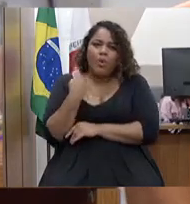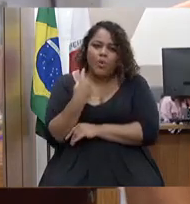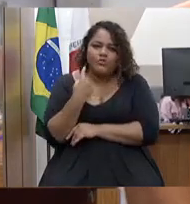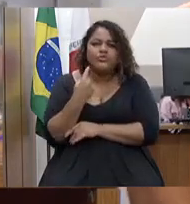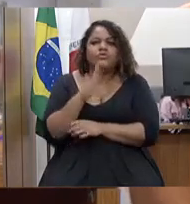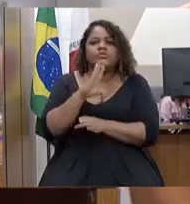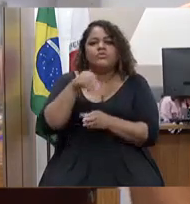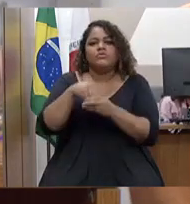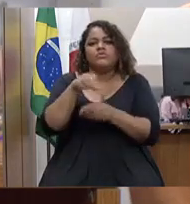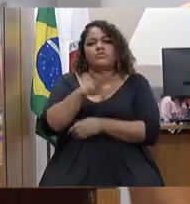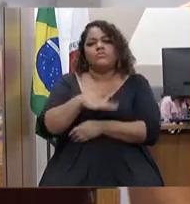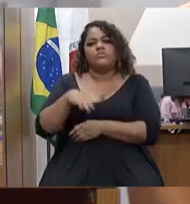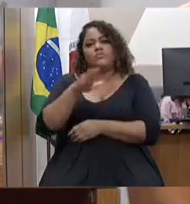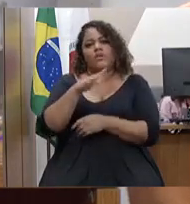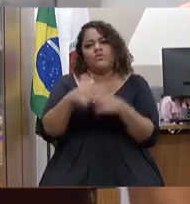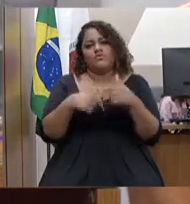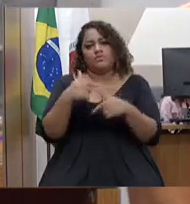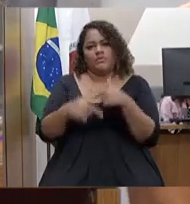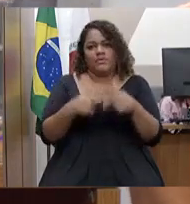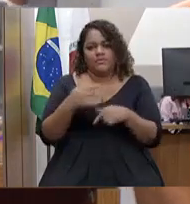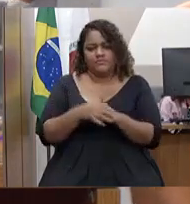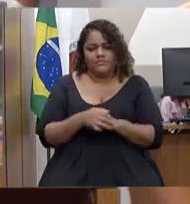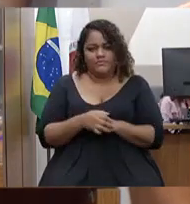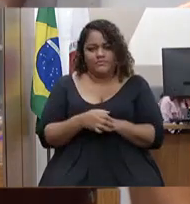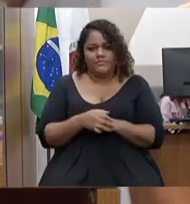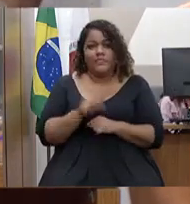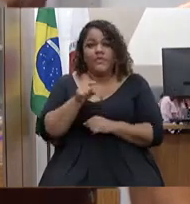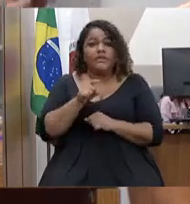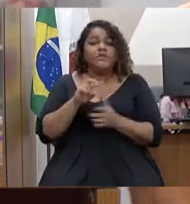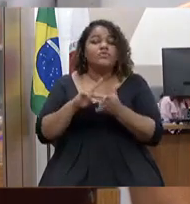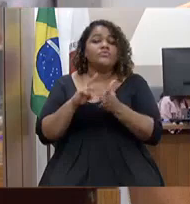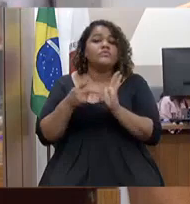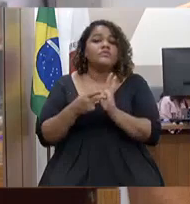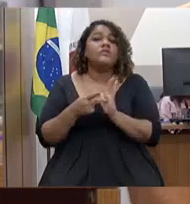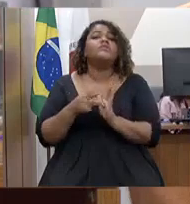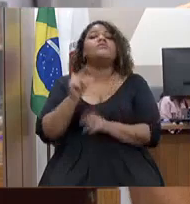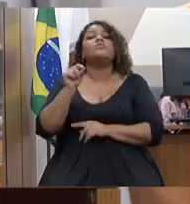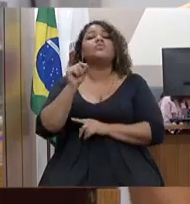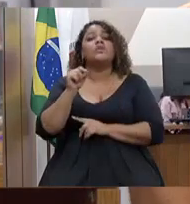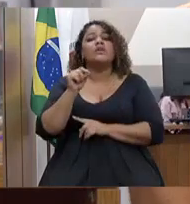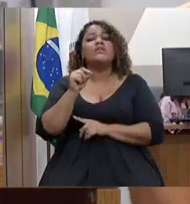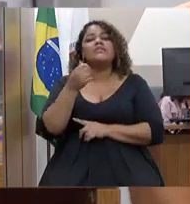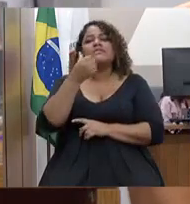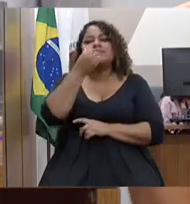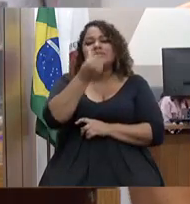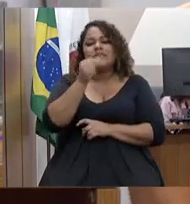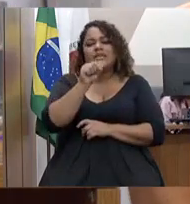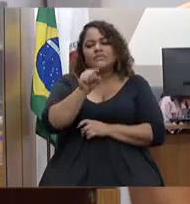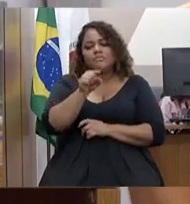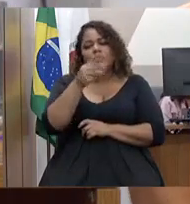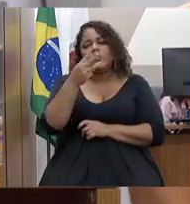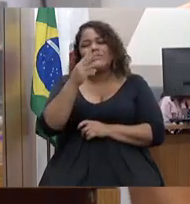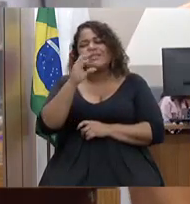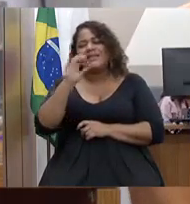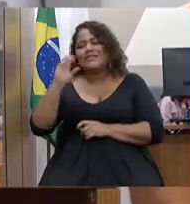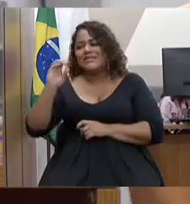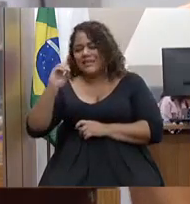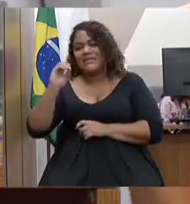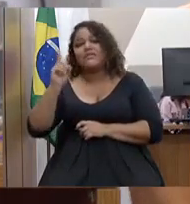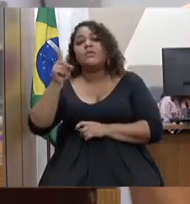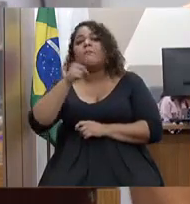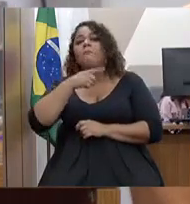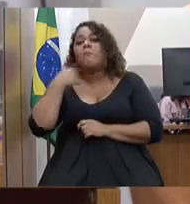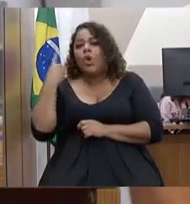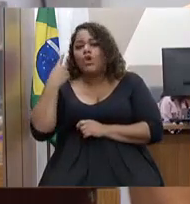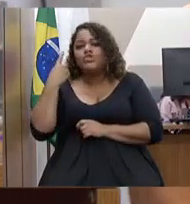estatísticos isto equivale a cerca de 6.300 mortes por dia por